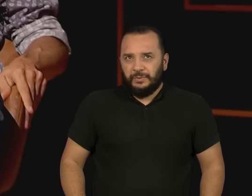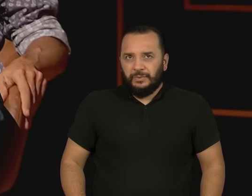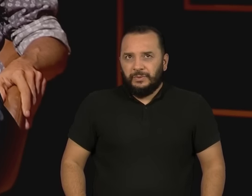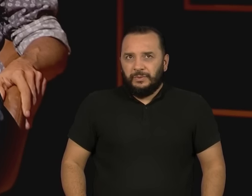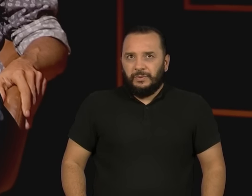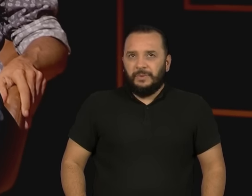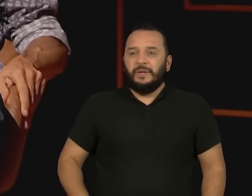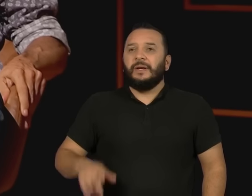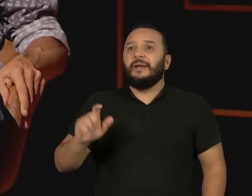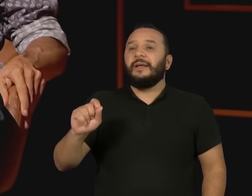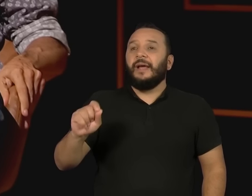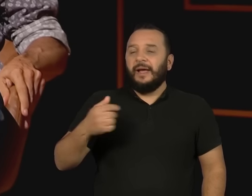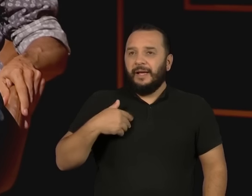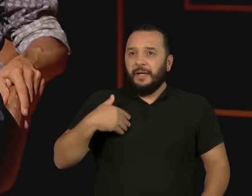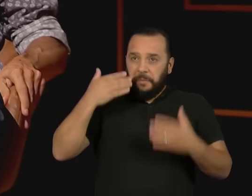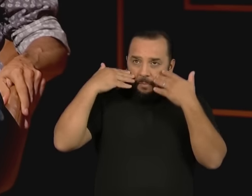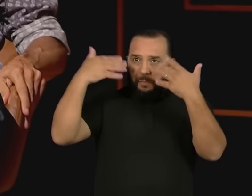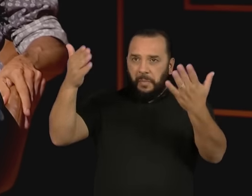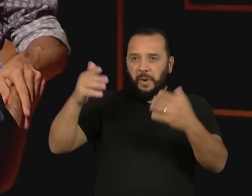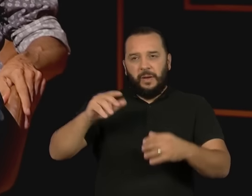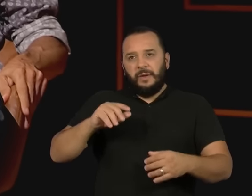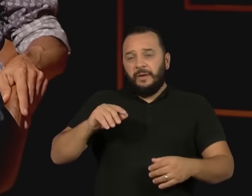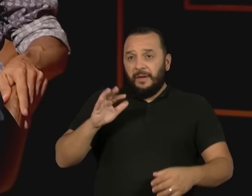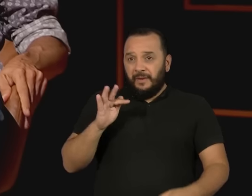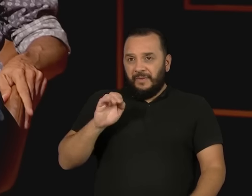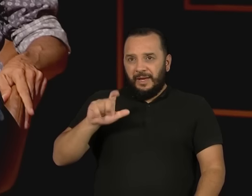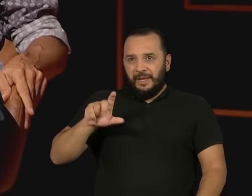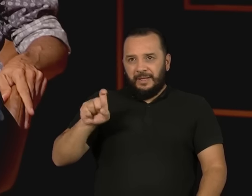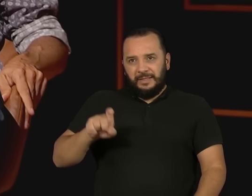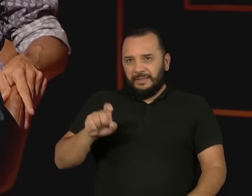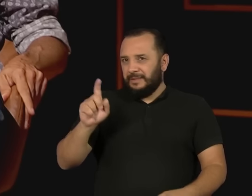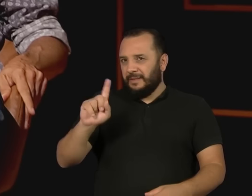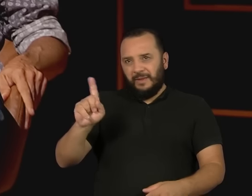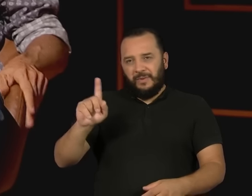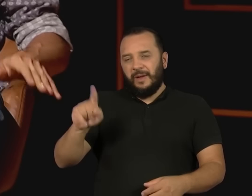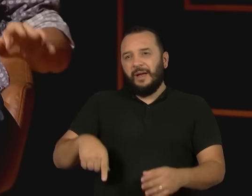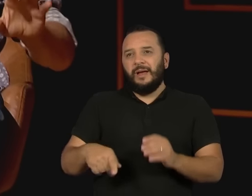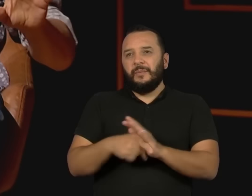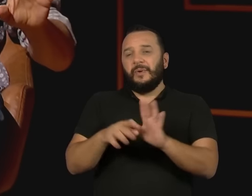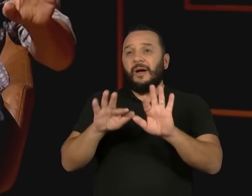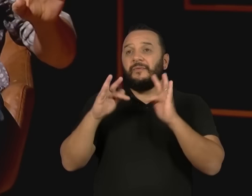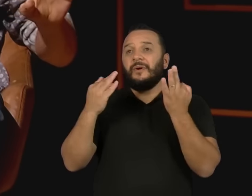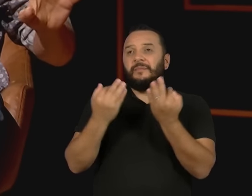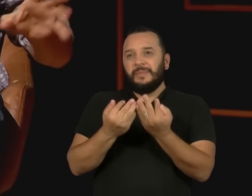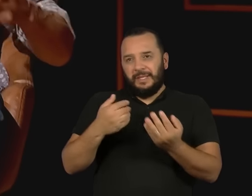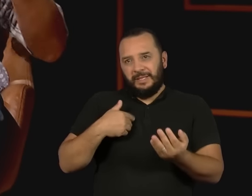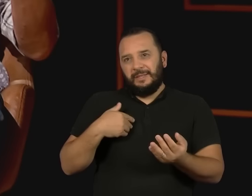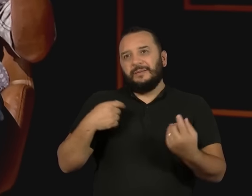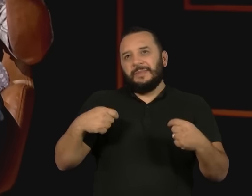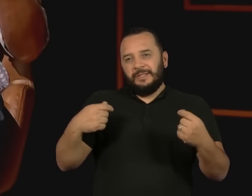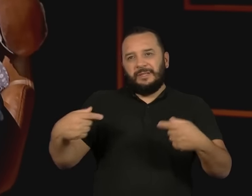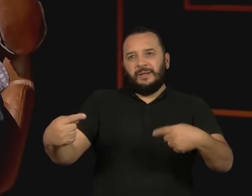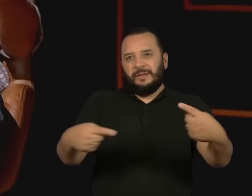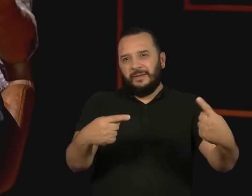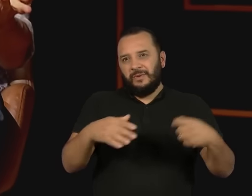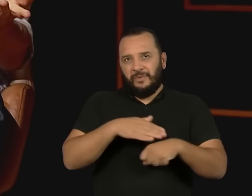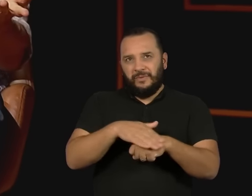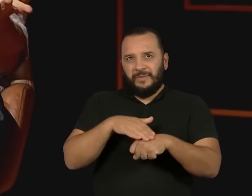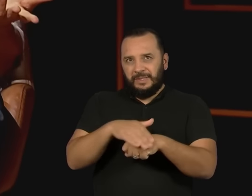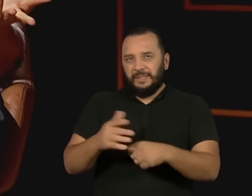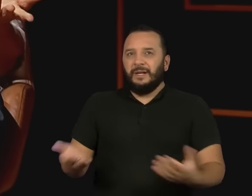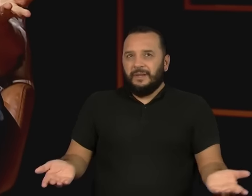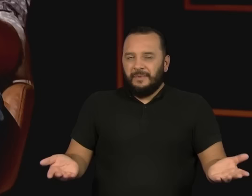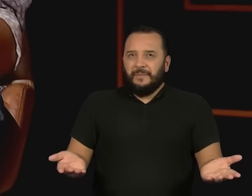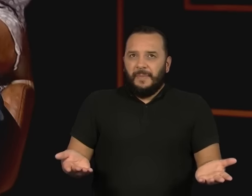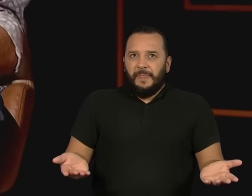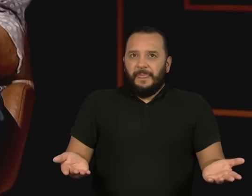sai do armário? Não é Félix, é a família brasileira. Né? Então, quem foi tirada do armário para discutir